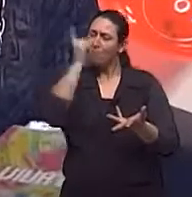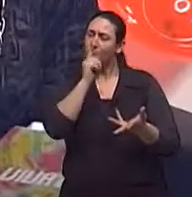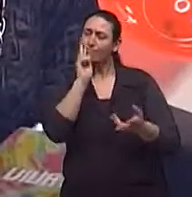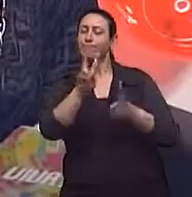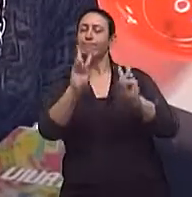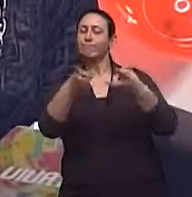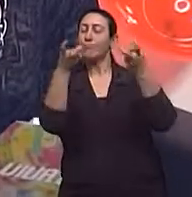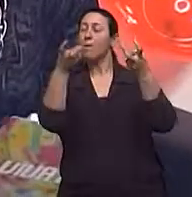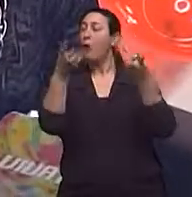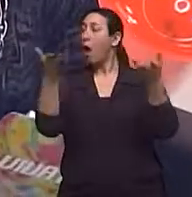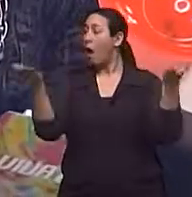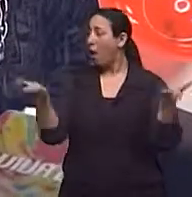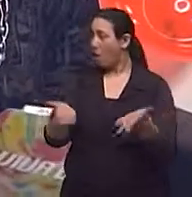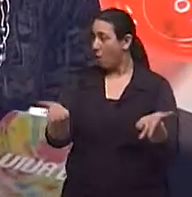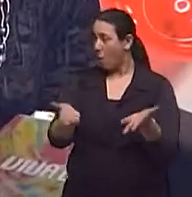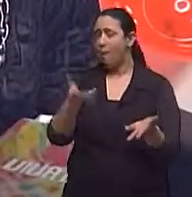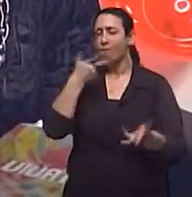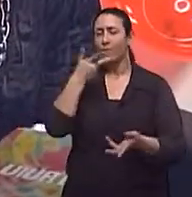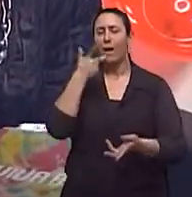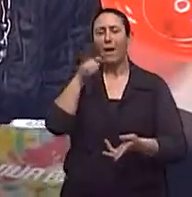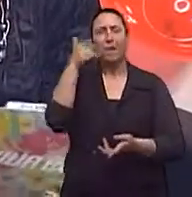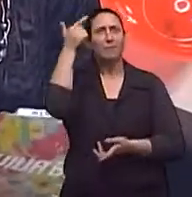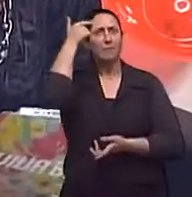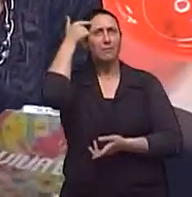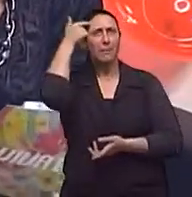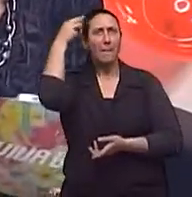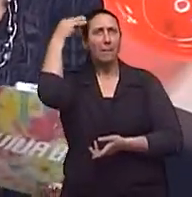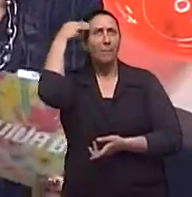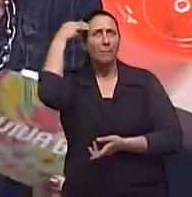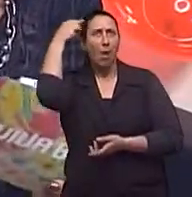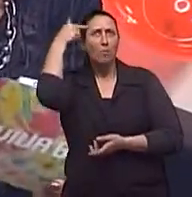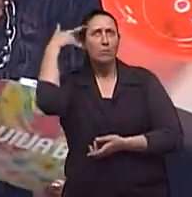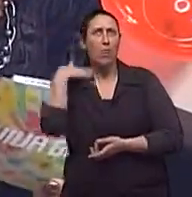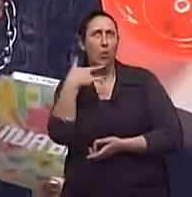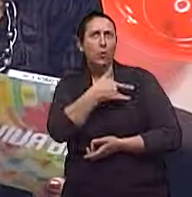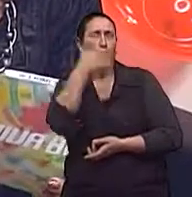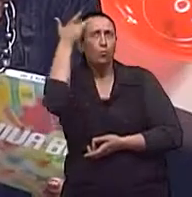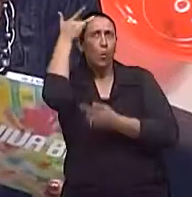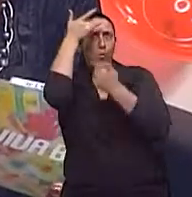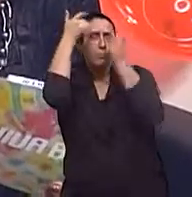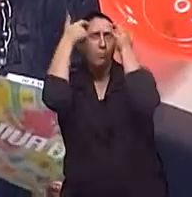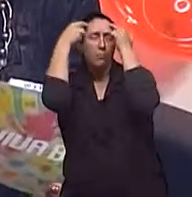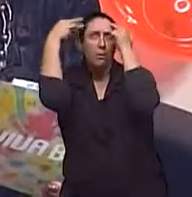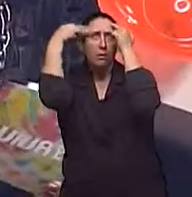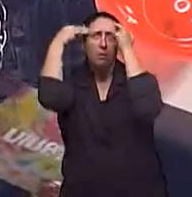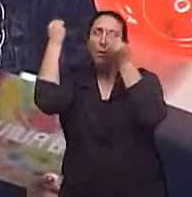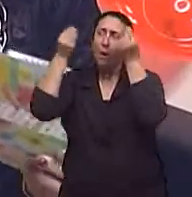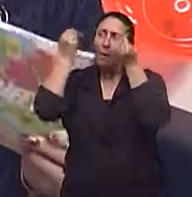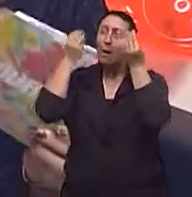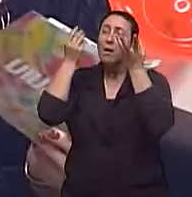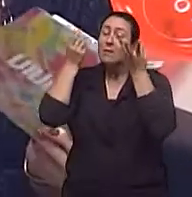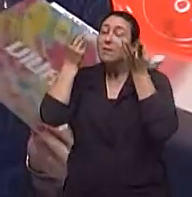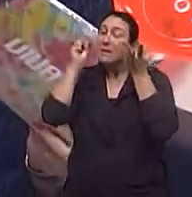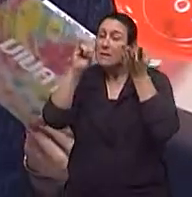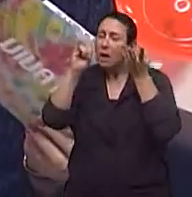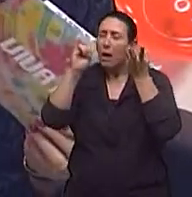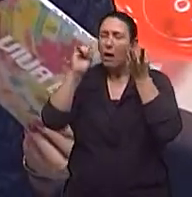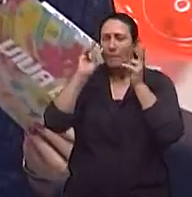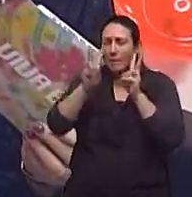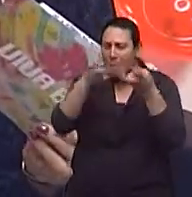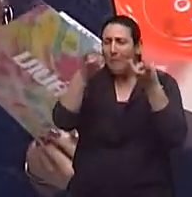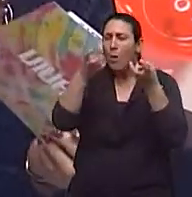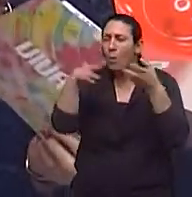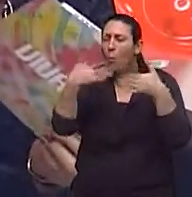que quando a gente fala de Saúde Mental é não é algo palpável ele se torna palpável quanto o corpo adoece